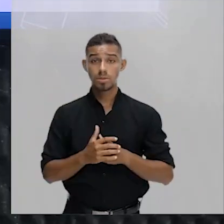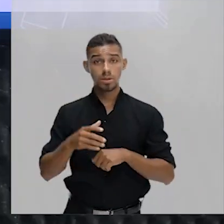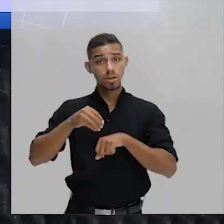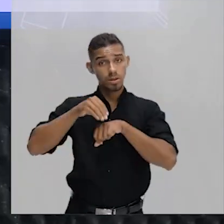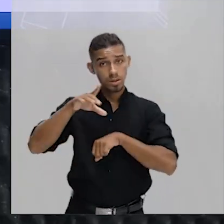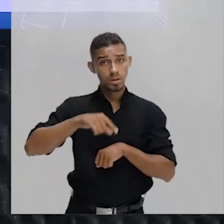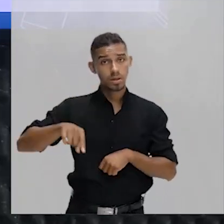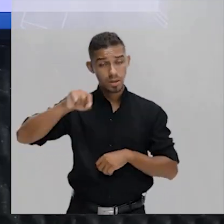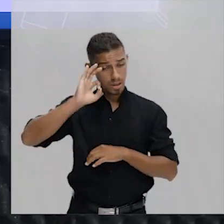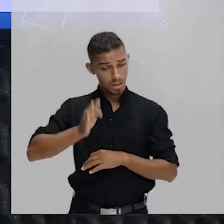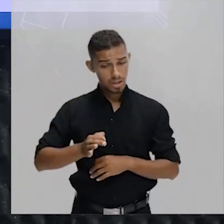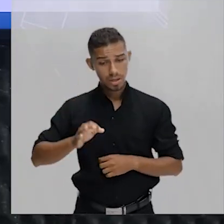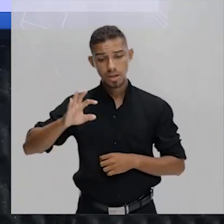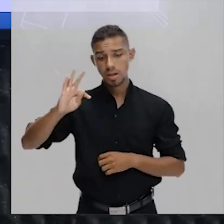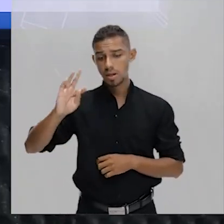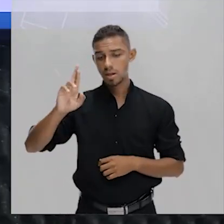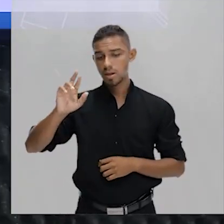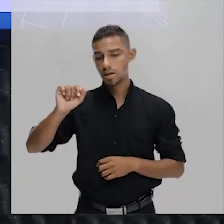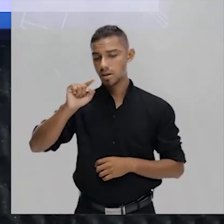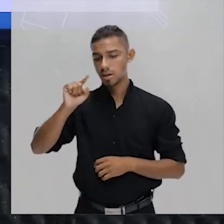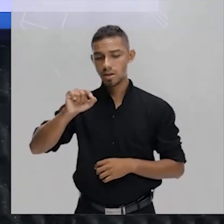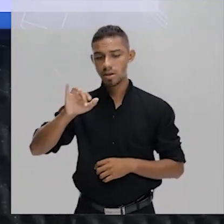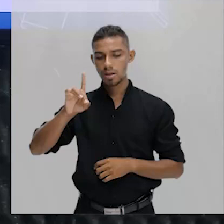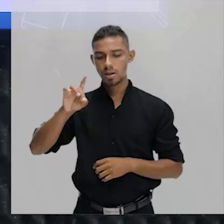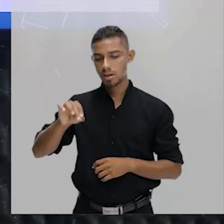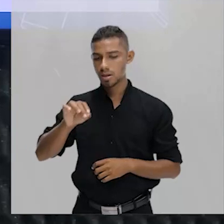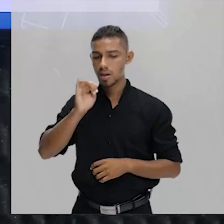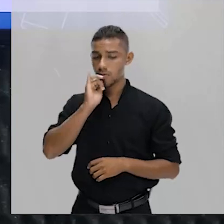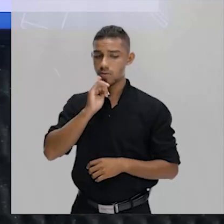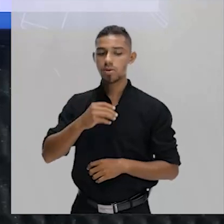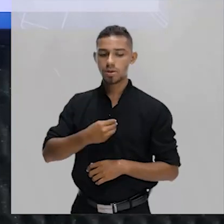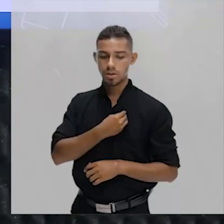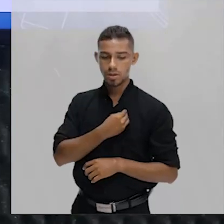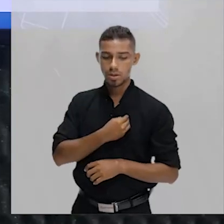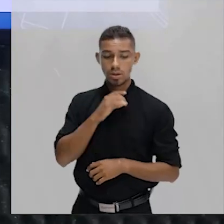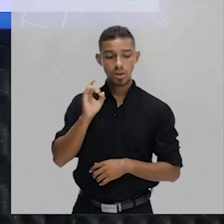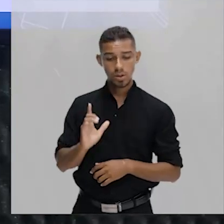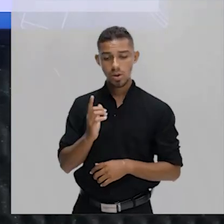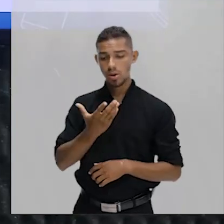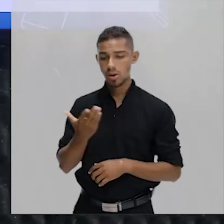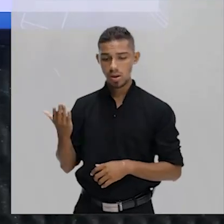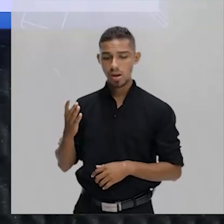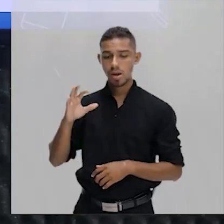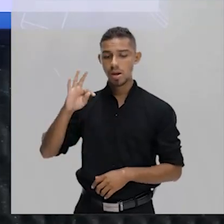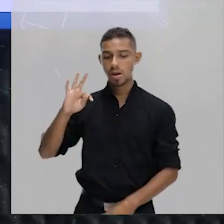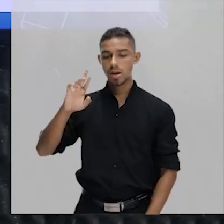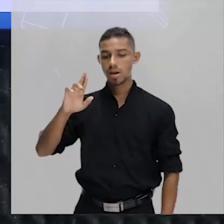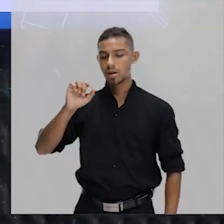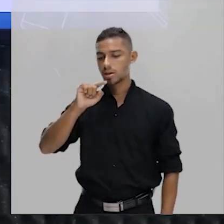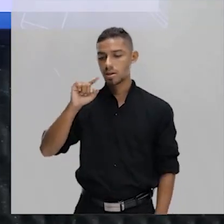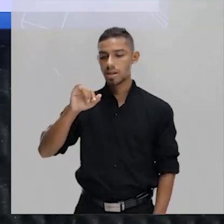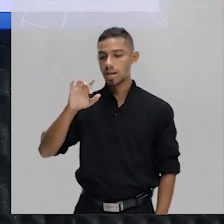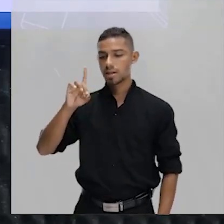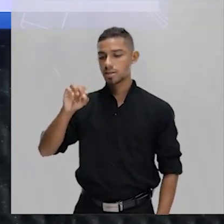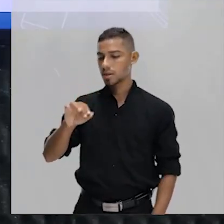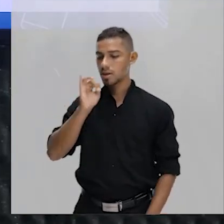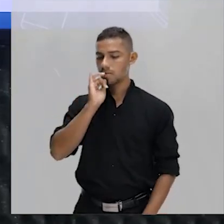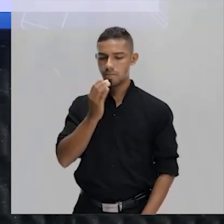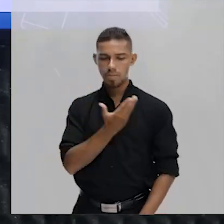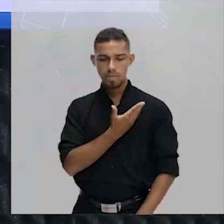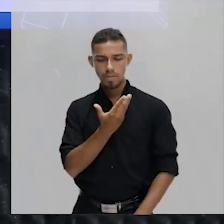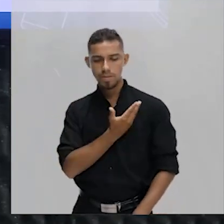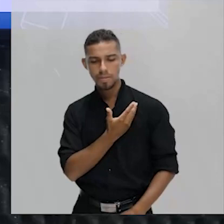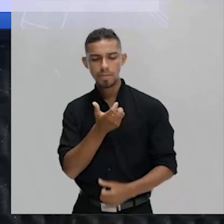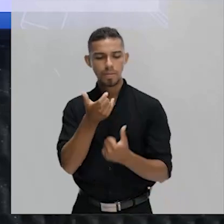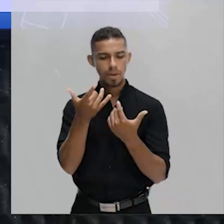correto é trazido. Só existe este particípio. Eu tinha trazido meus amigos, eu